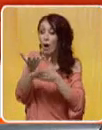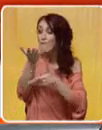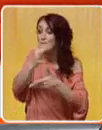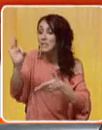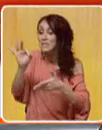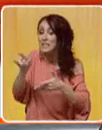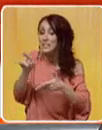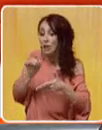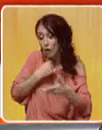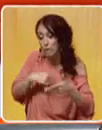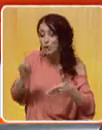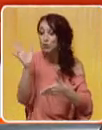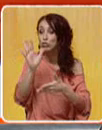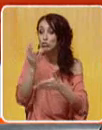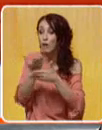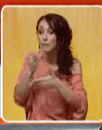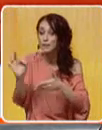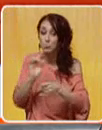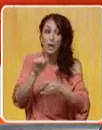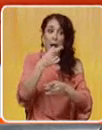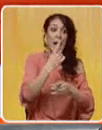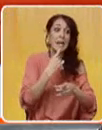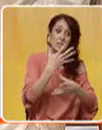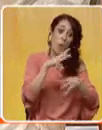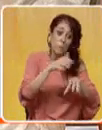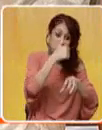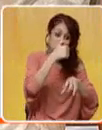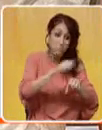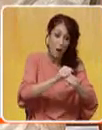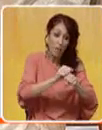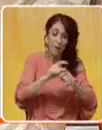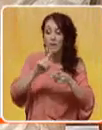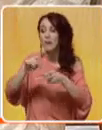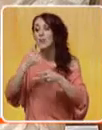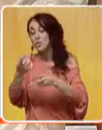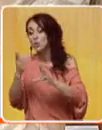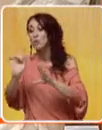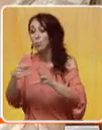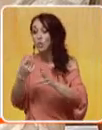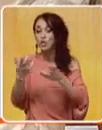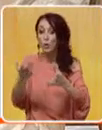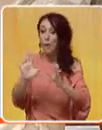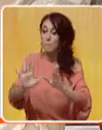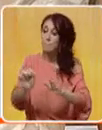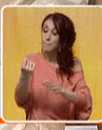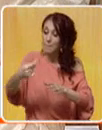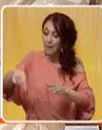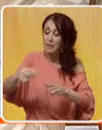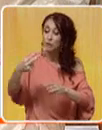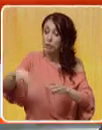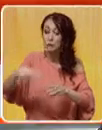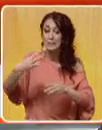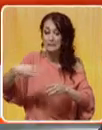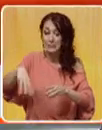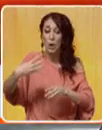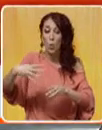tijolo ainda nessa altura a escola francesa que D depois lugar ao charro lapier bandeira que eu fiz a primeira classe segunda terceira